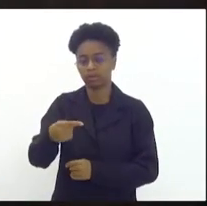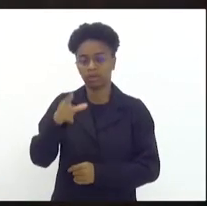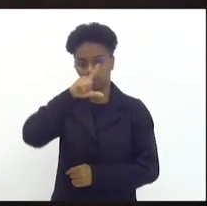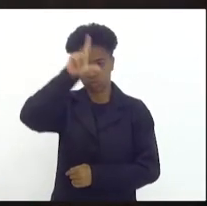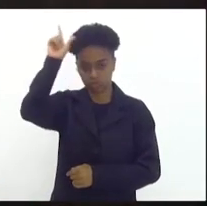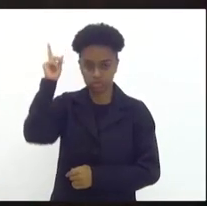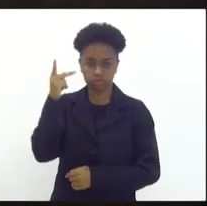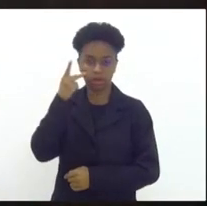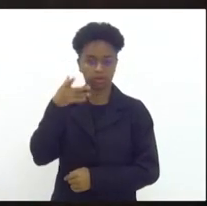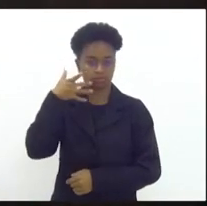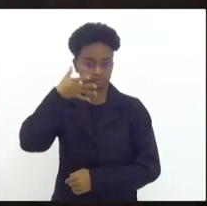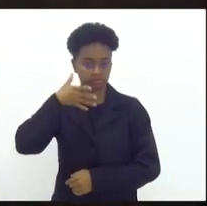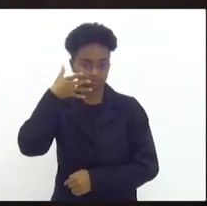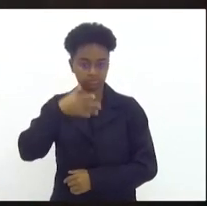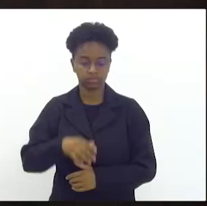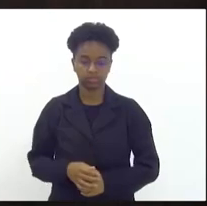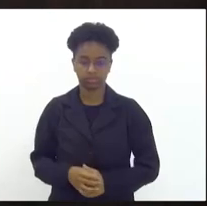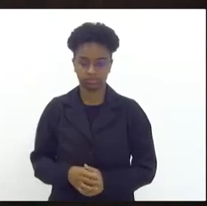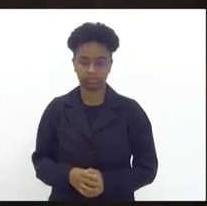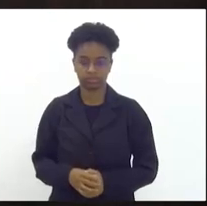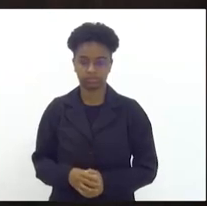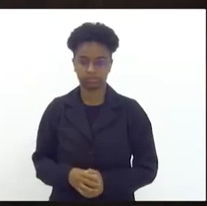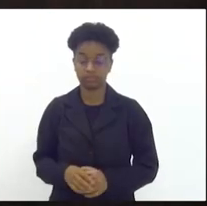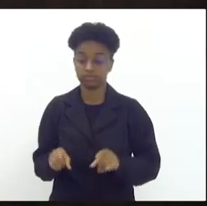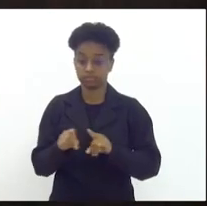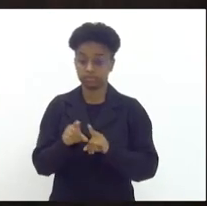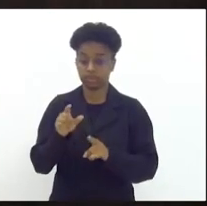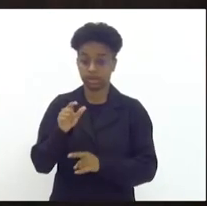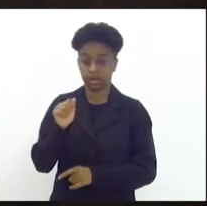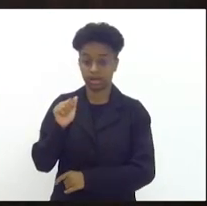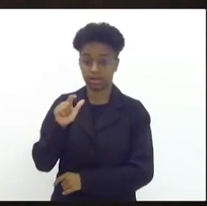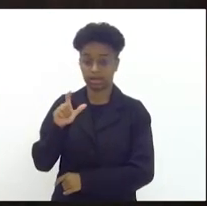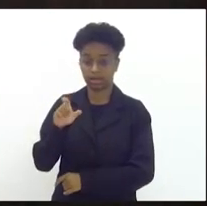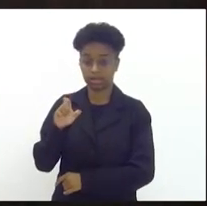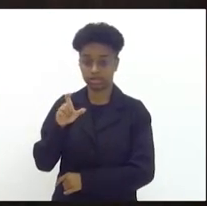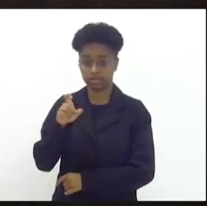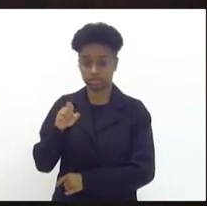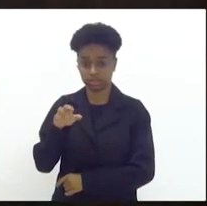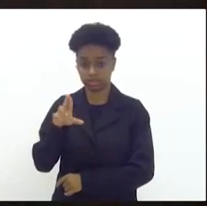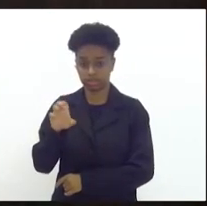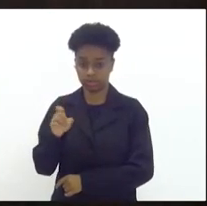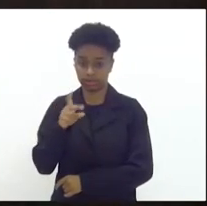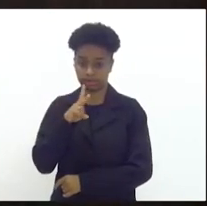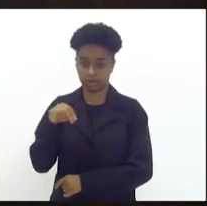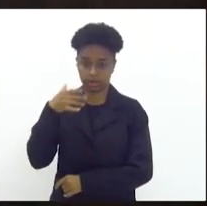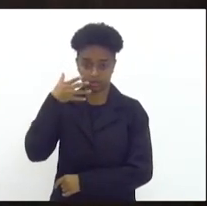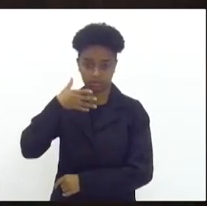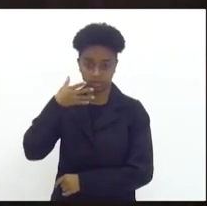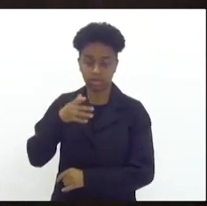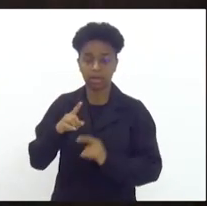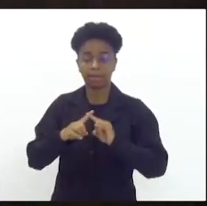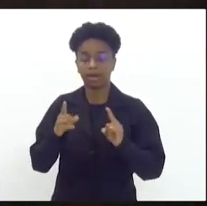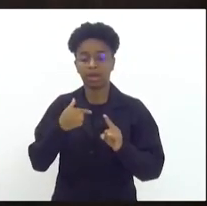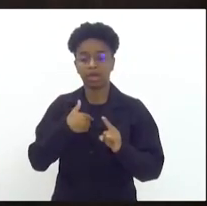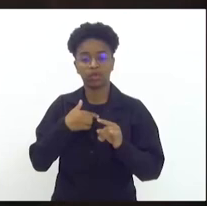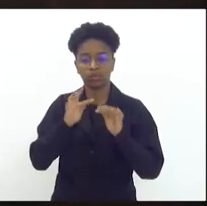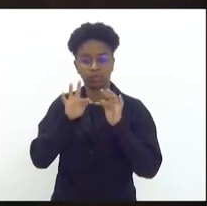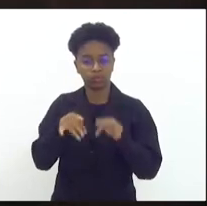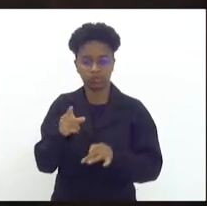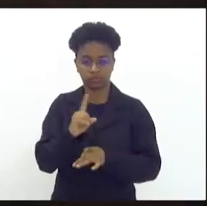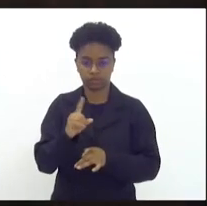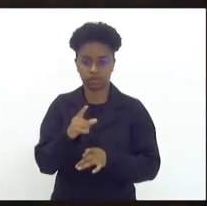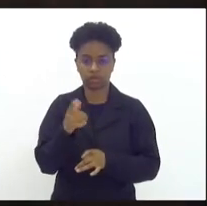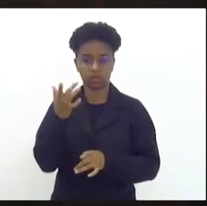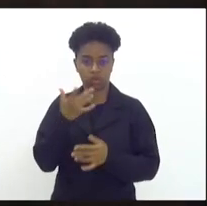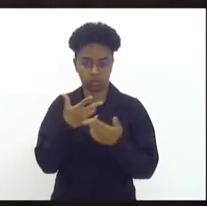observação dele ali da e o Alexandre também vai fazer uma observação eu acabei não concluindo acho que um ponto importante